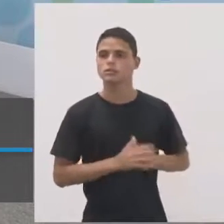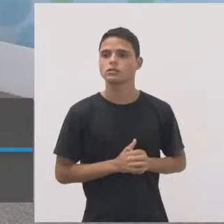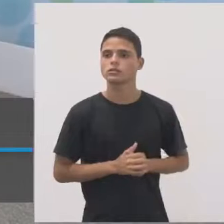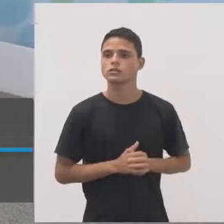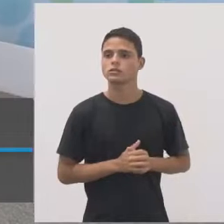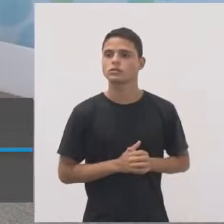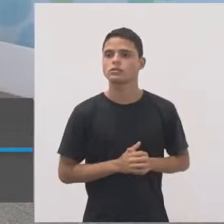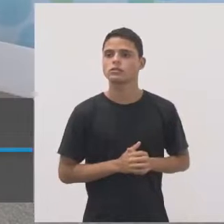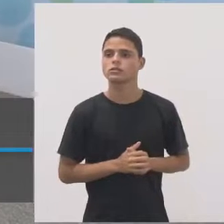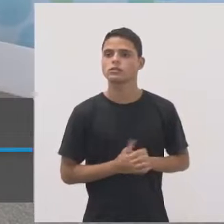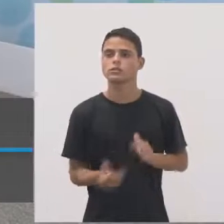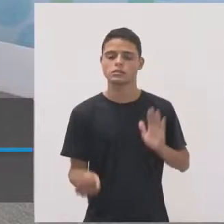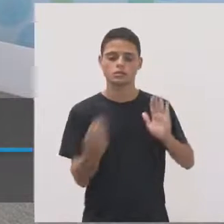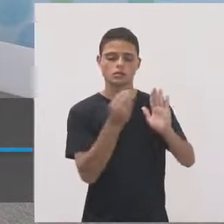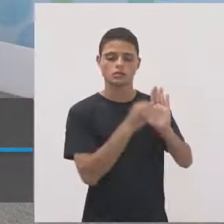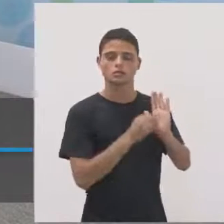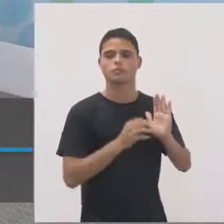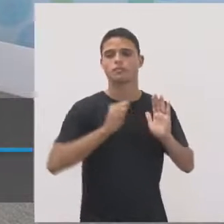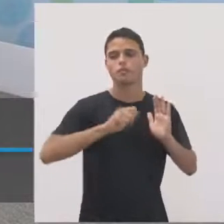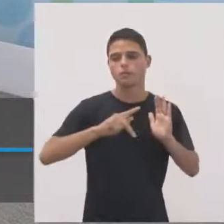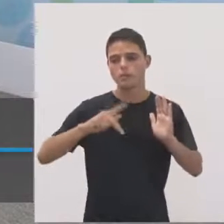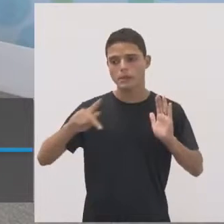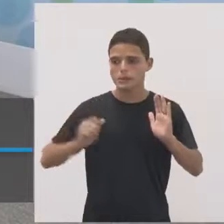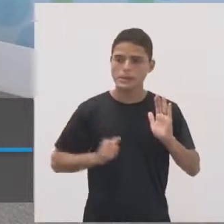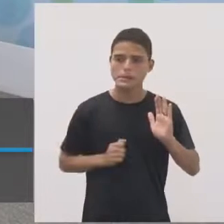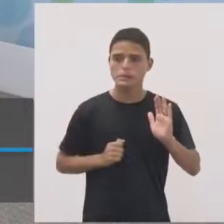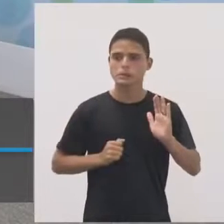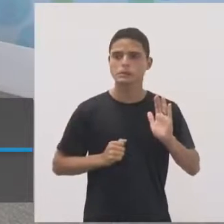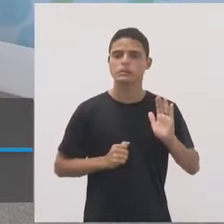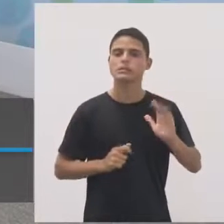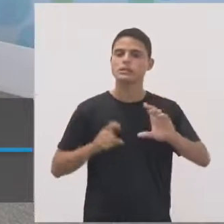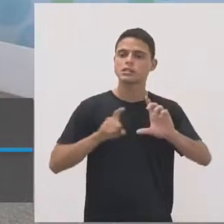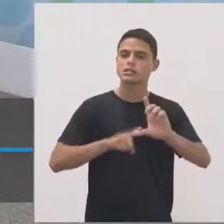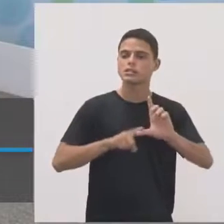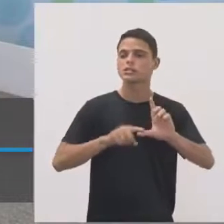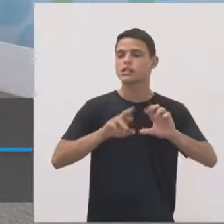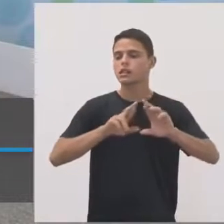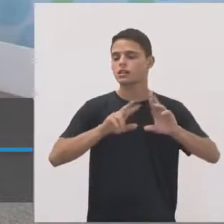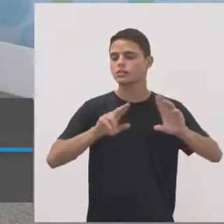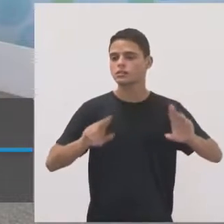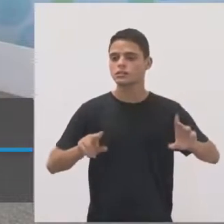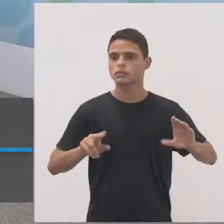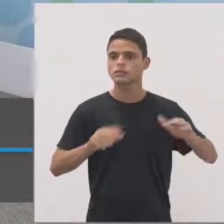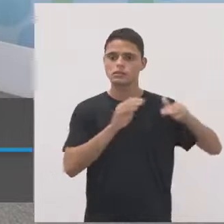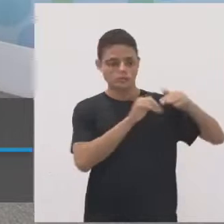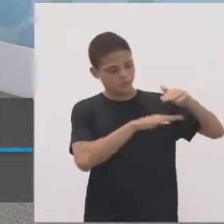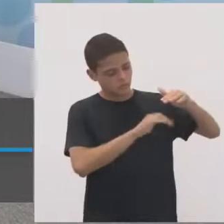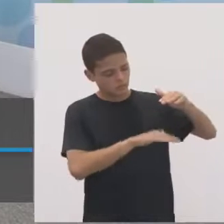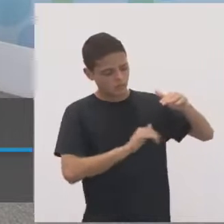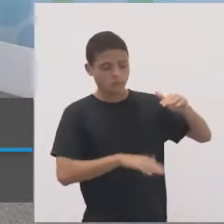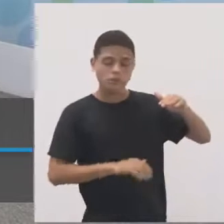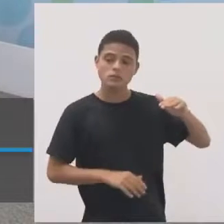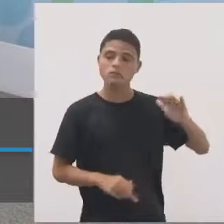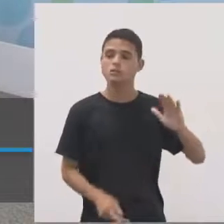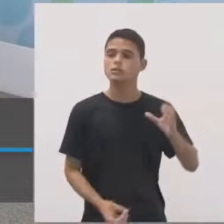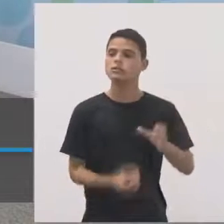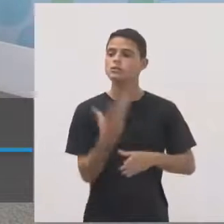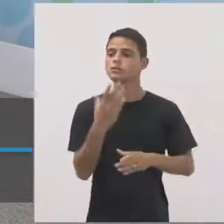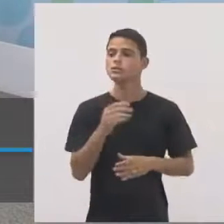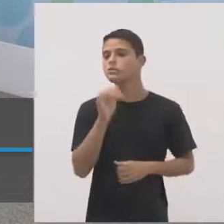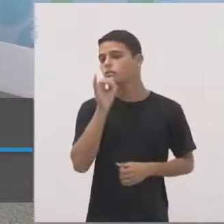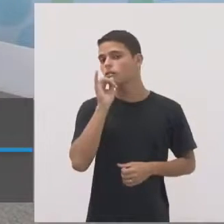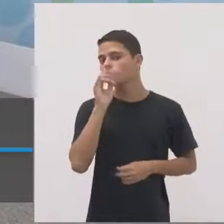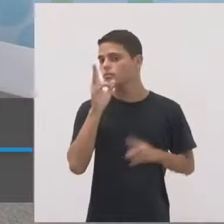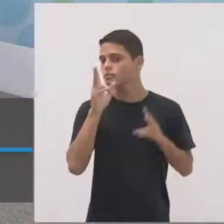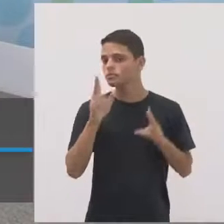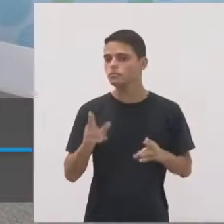desenvolvedores, eles instalam os programas, eles colocam as fontes, etc. Então, eles vão arquitetar como se fosse uma casa, entendeu? Então,